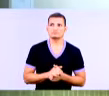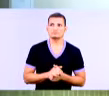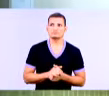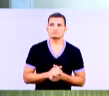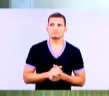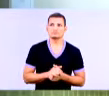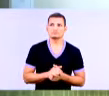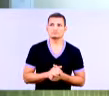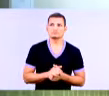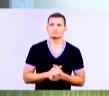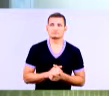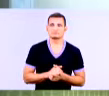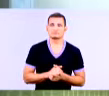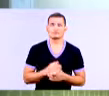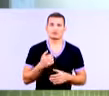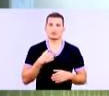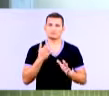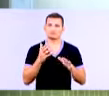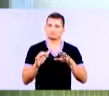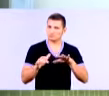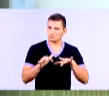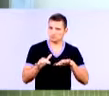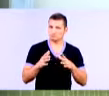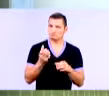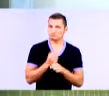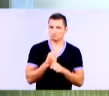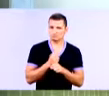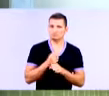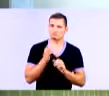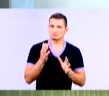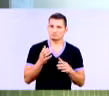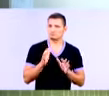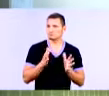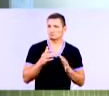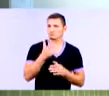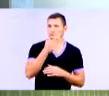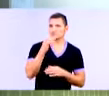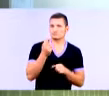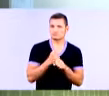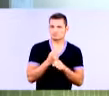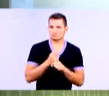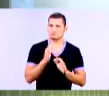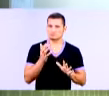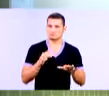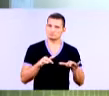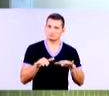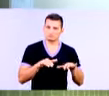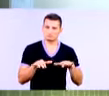gente, realmente, eu que já programo um bom tempo, né, uns 20 anos pelo menos,